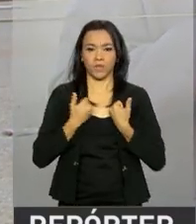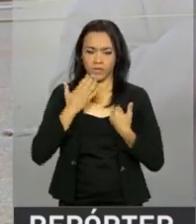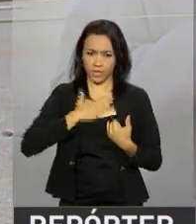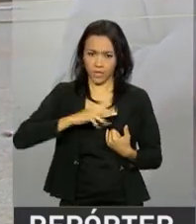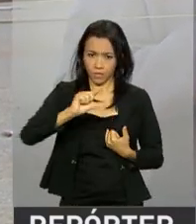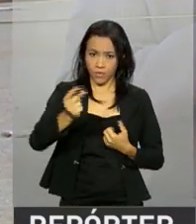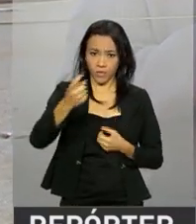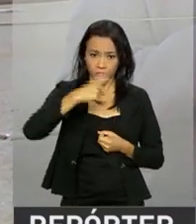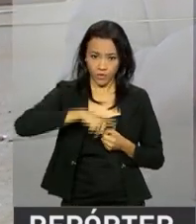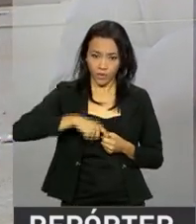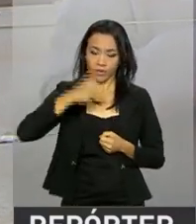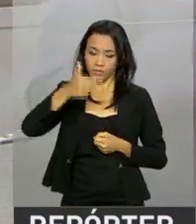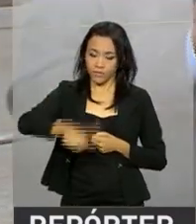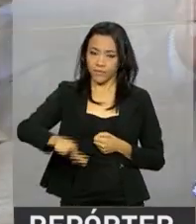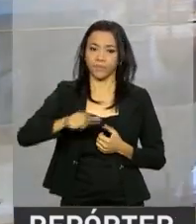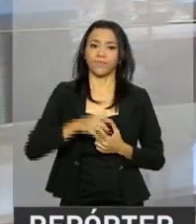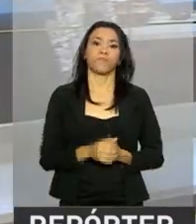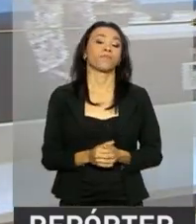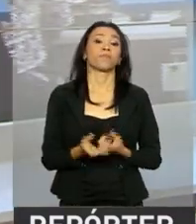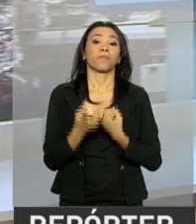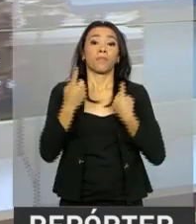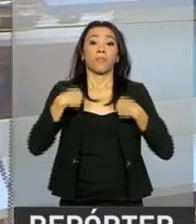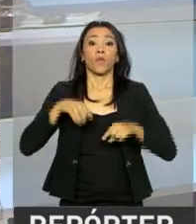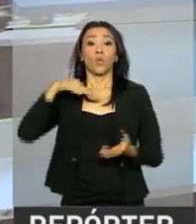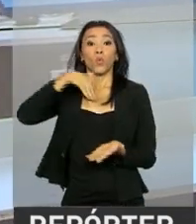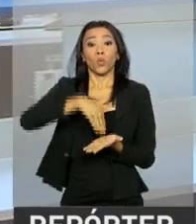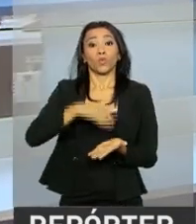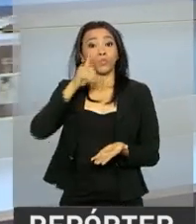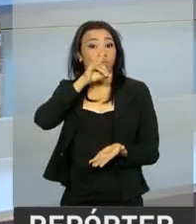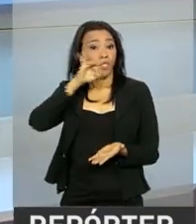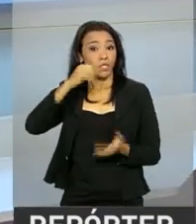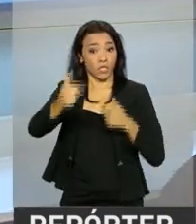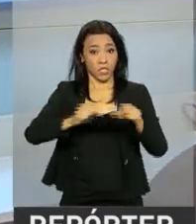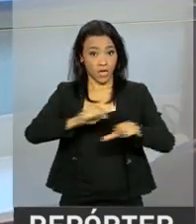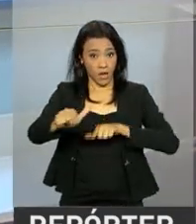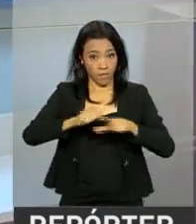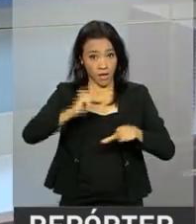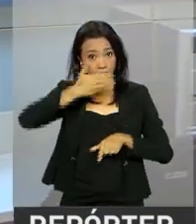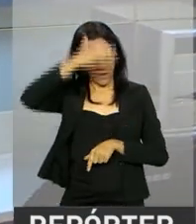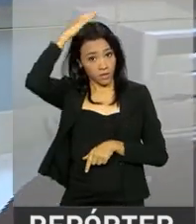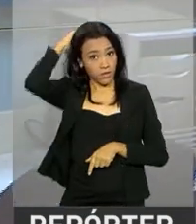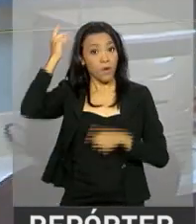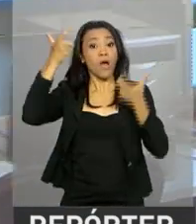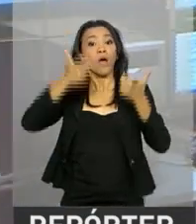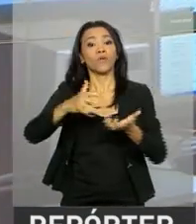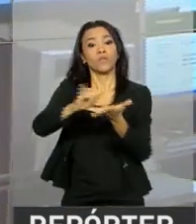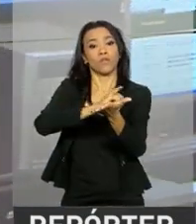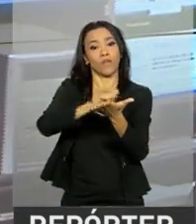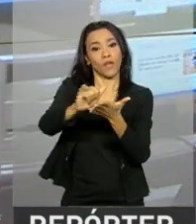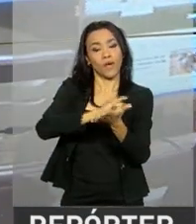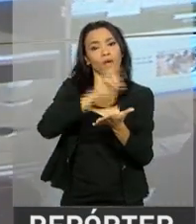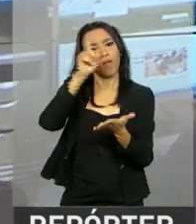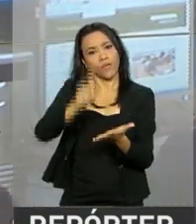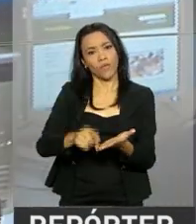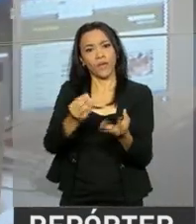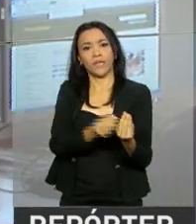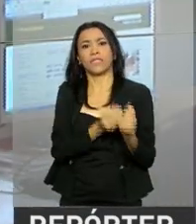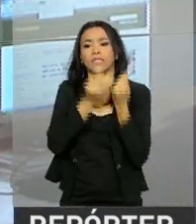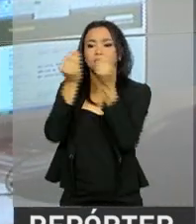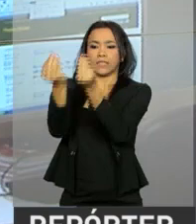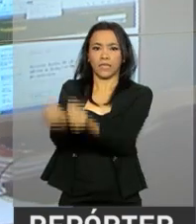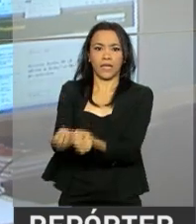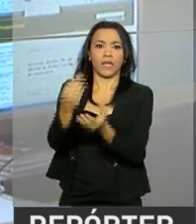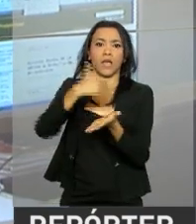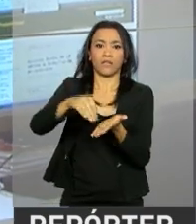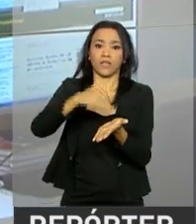daqui a pouco a gente volta a conversar e o último dia de trabalho do presidente temer em Nova York foi marcado pela entrega ao secretário